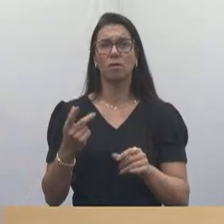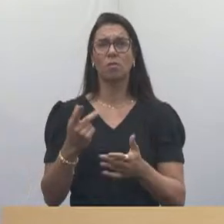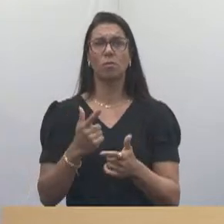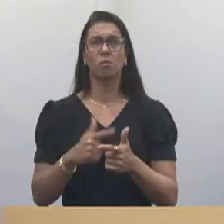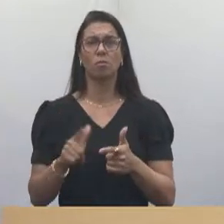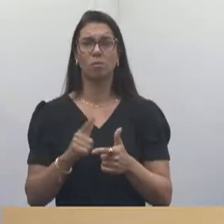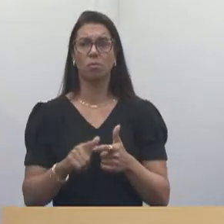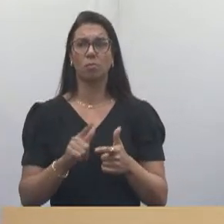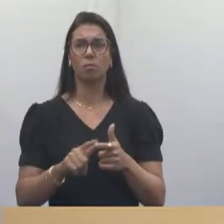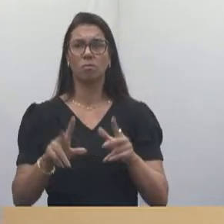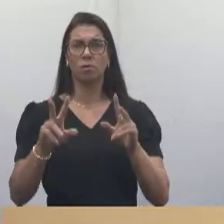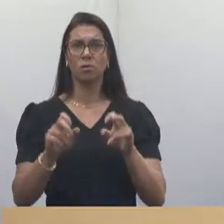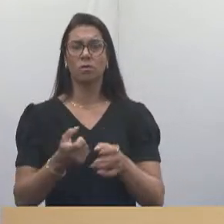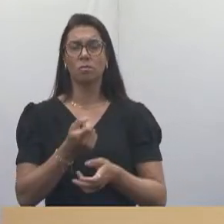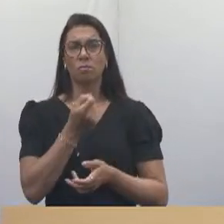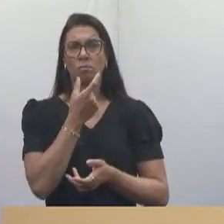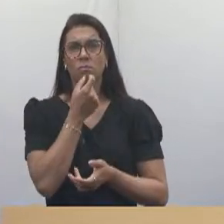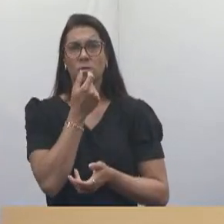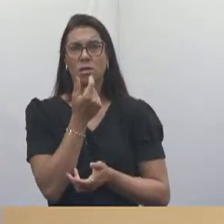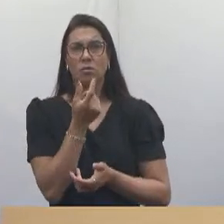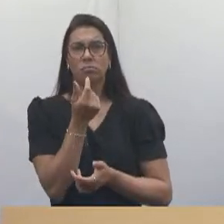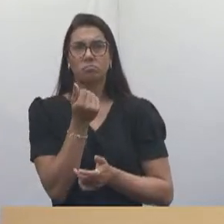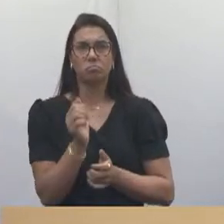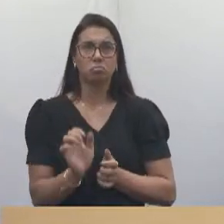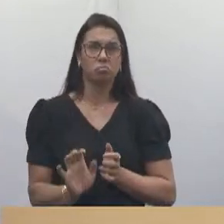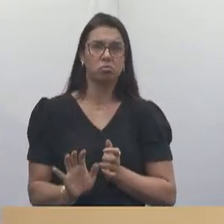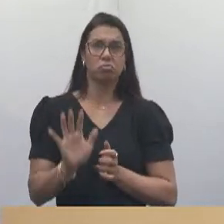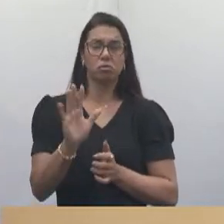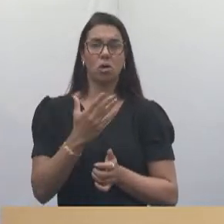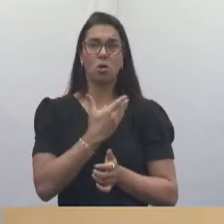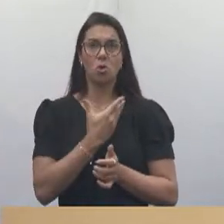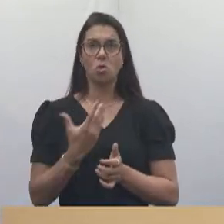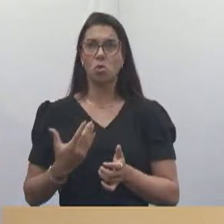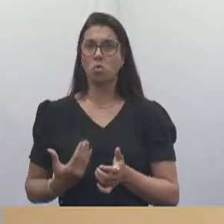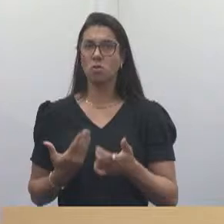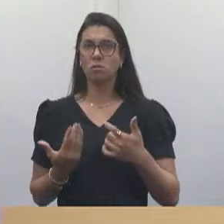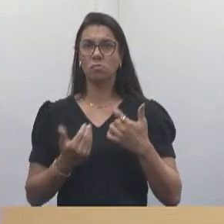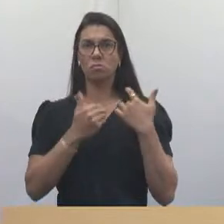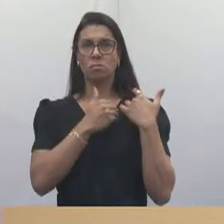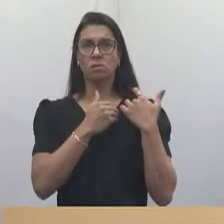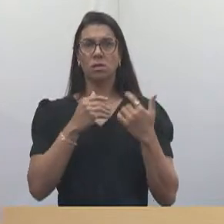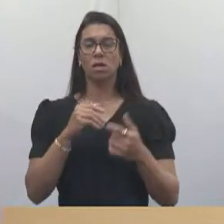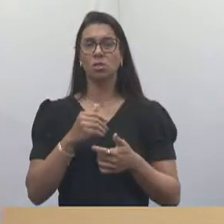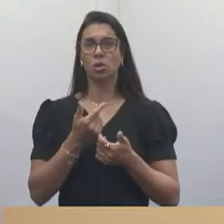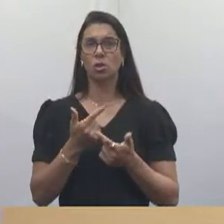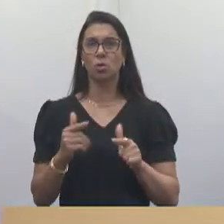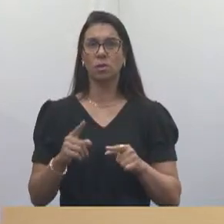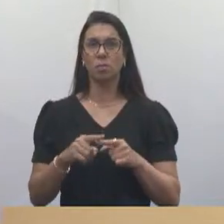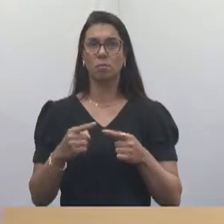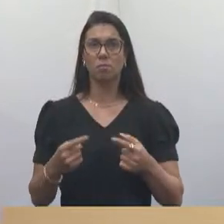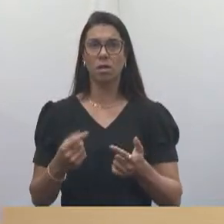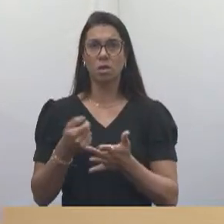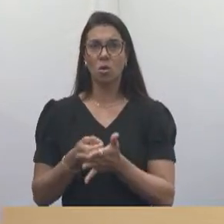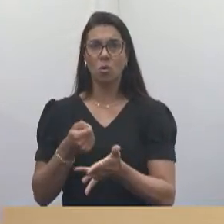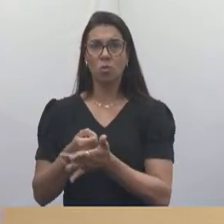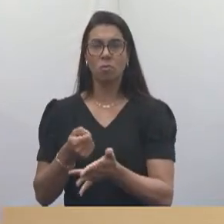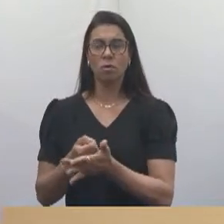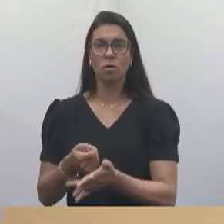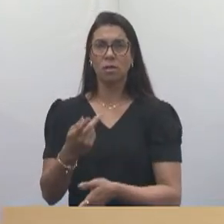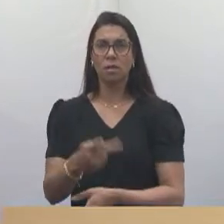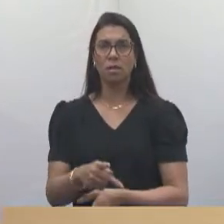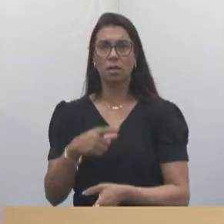aí com a medicação de alto custo, que o governo não assume, agora cobrando que se coloque um AME para